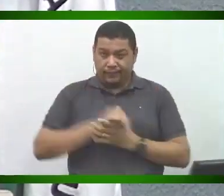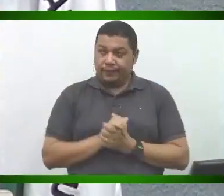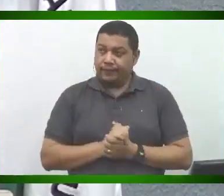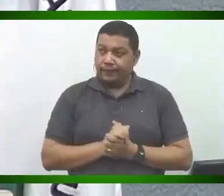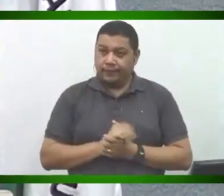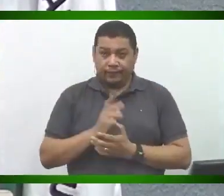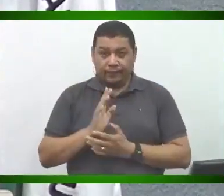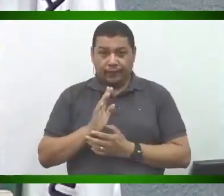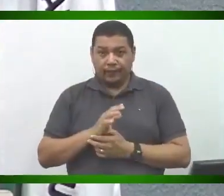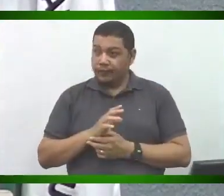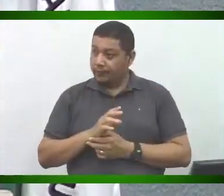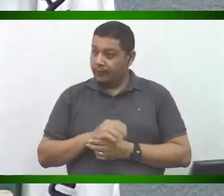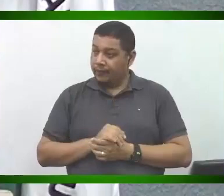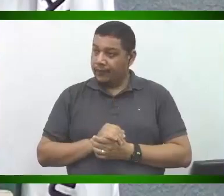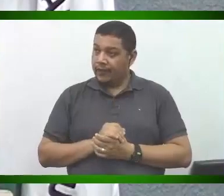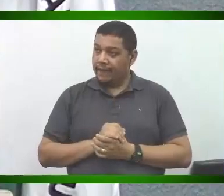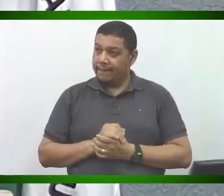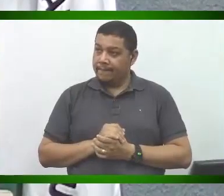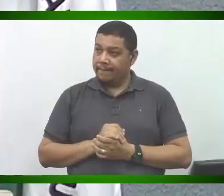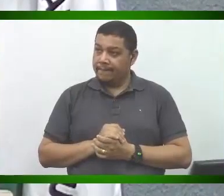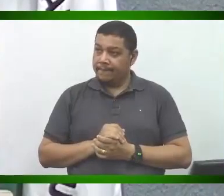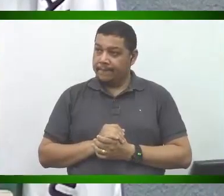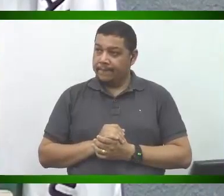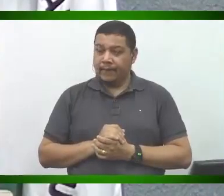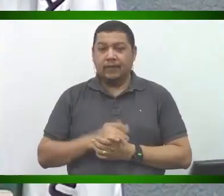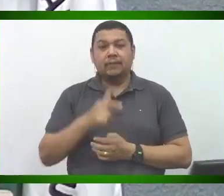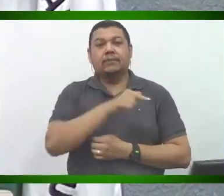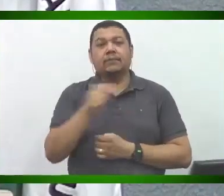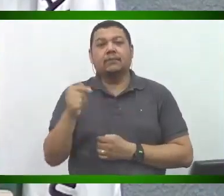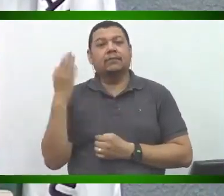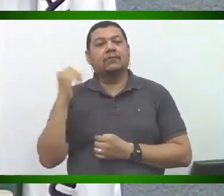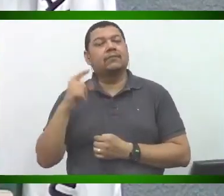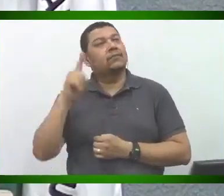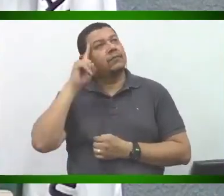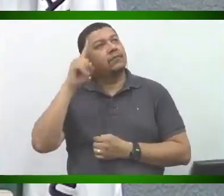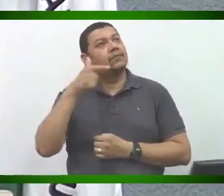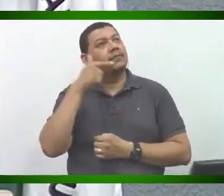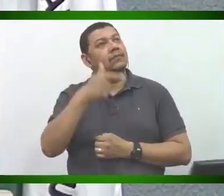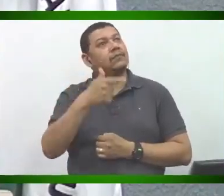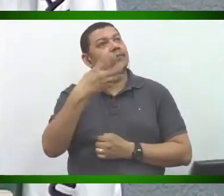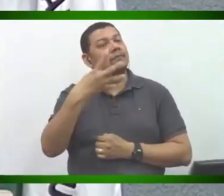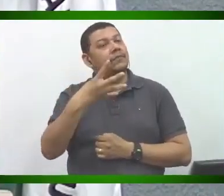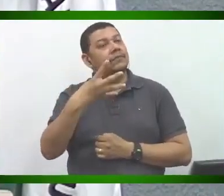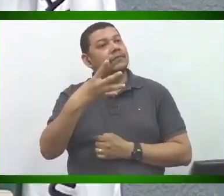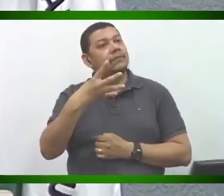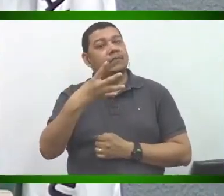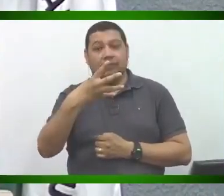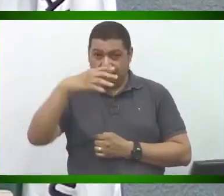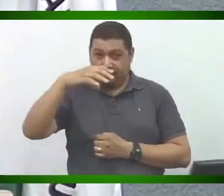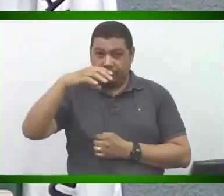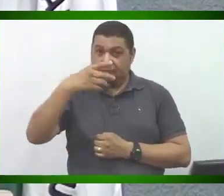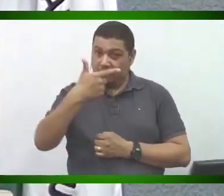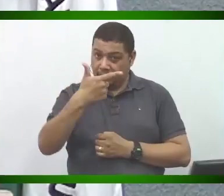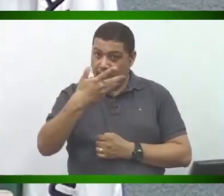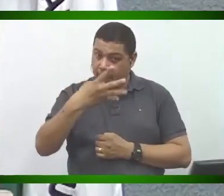Nós estivemos, na última semana, no dia 24 de